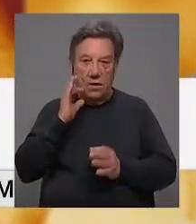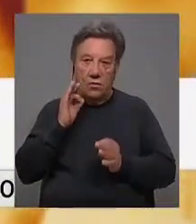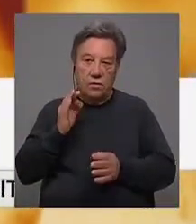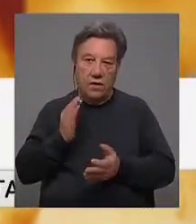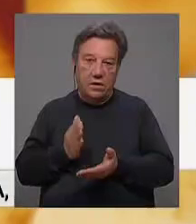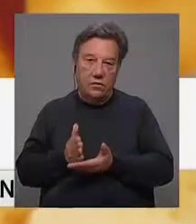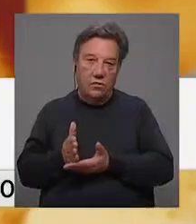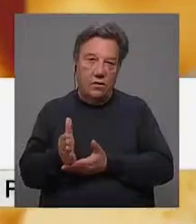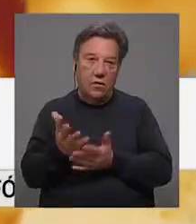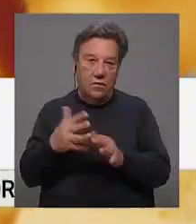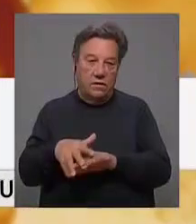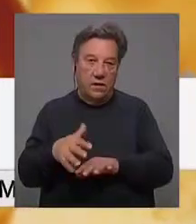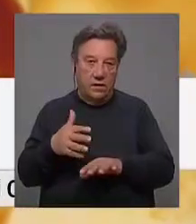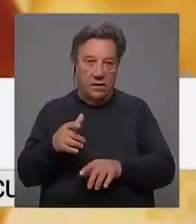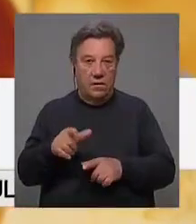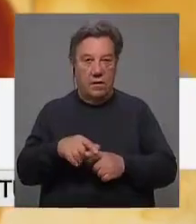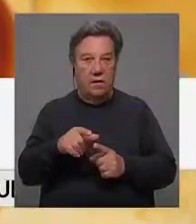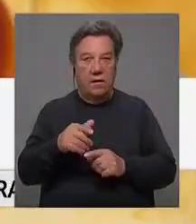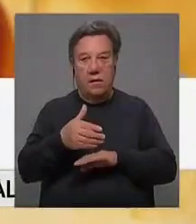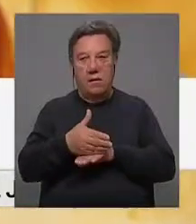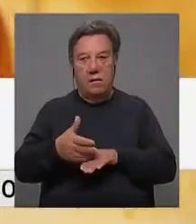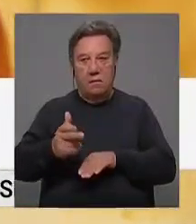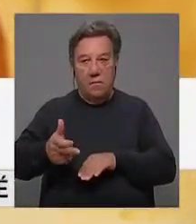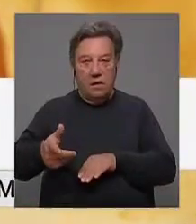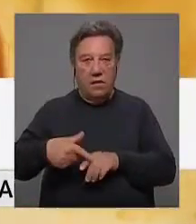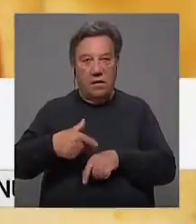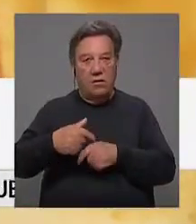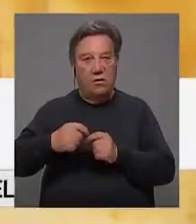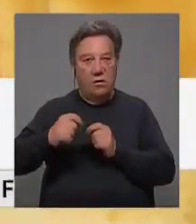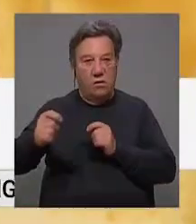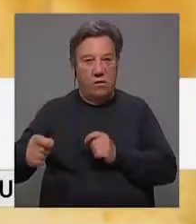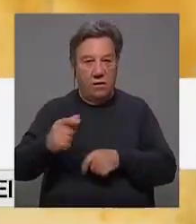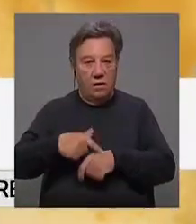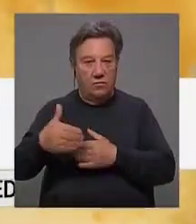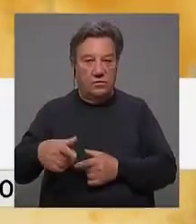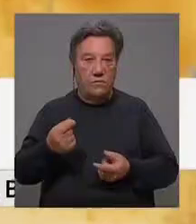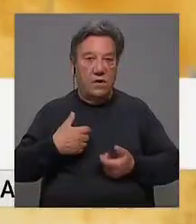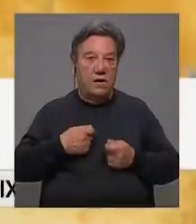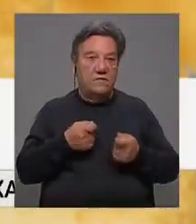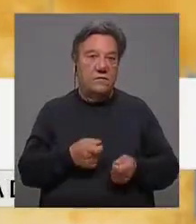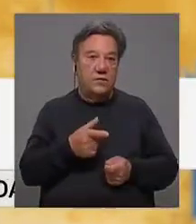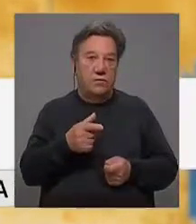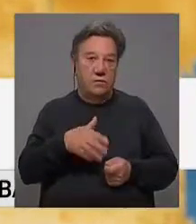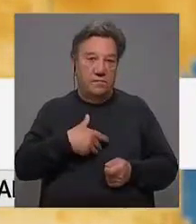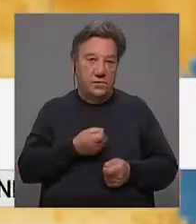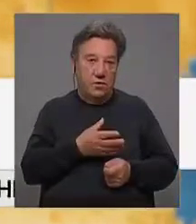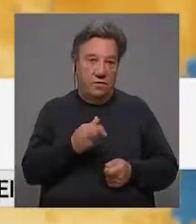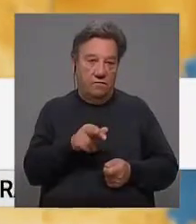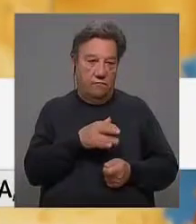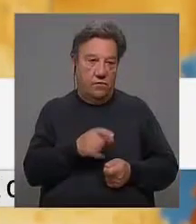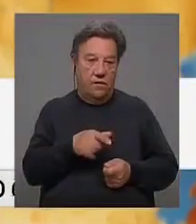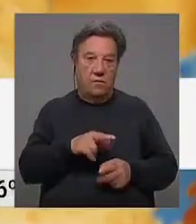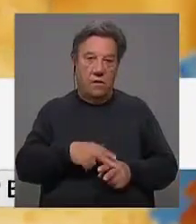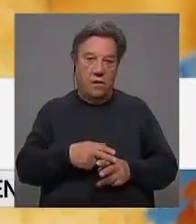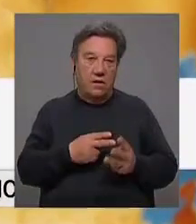integrados de média e longa duração. O investimento é da Misericórdia do Fundão, que desta forma alarga para